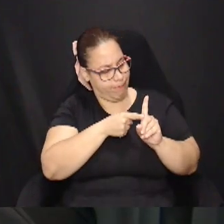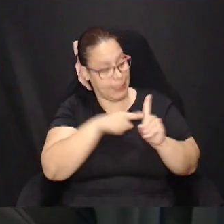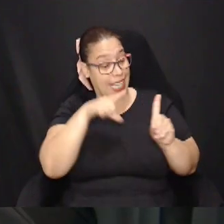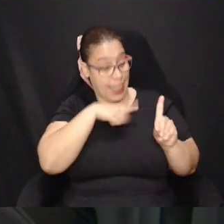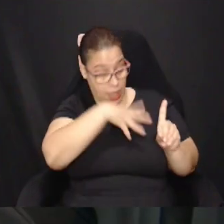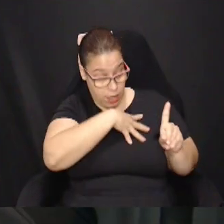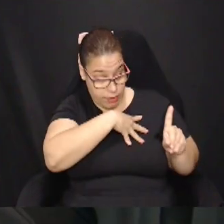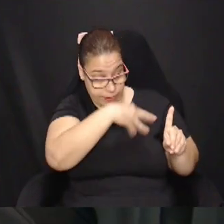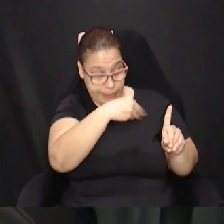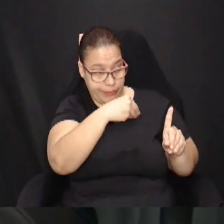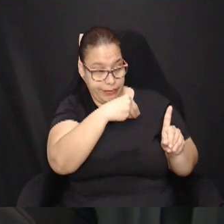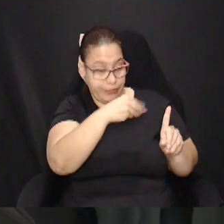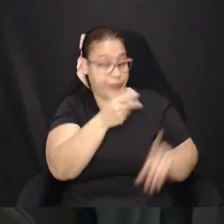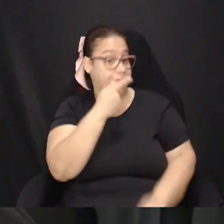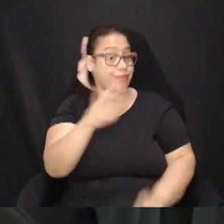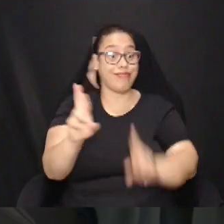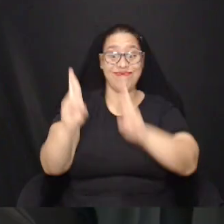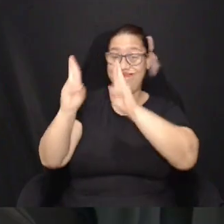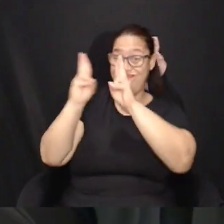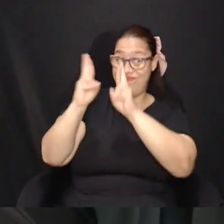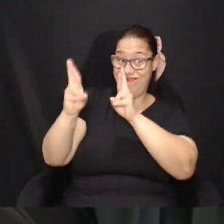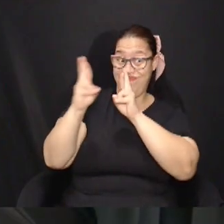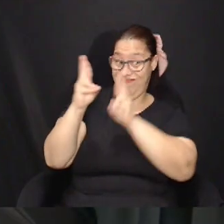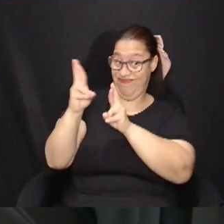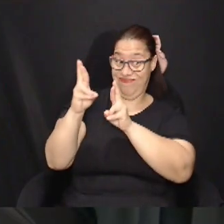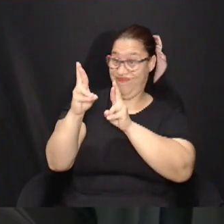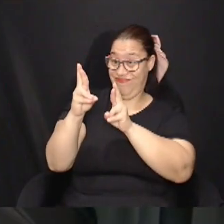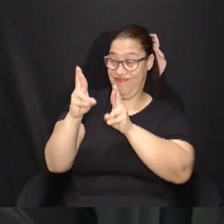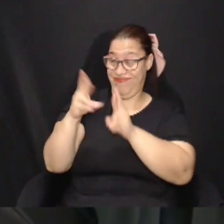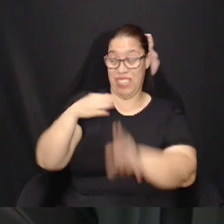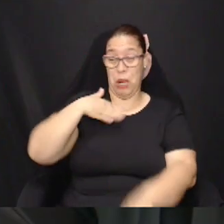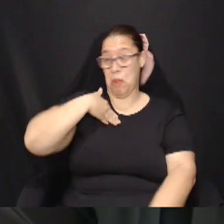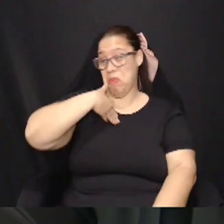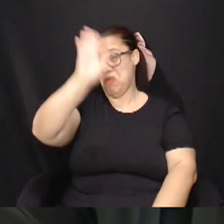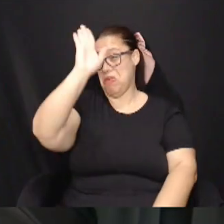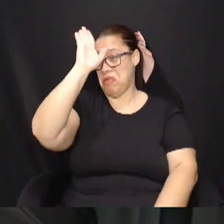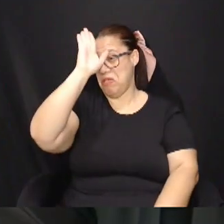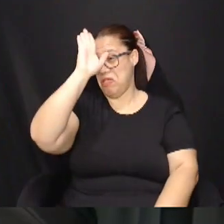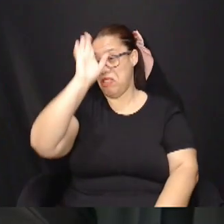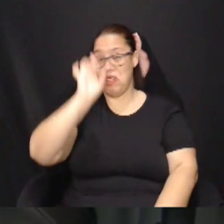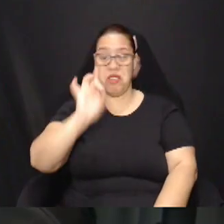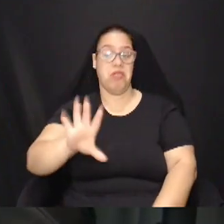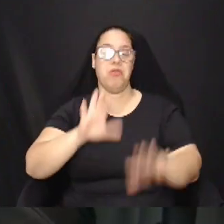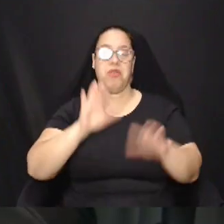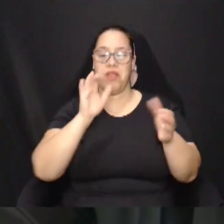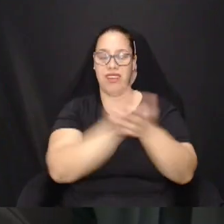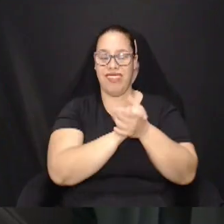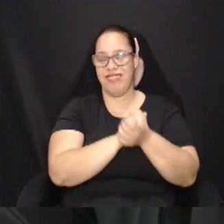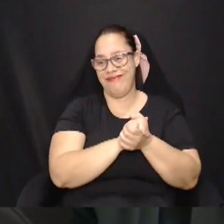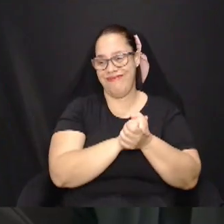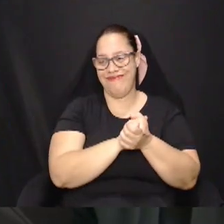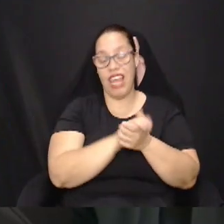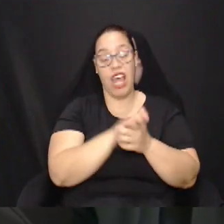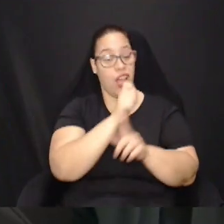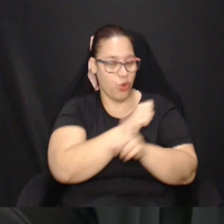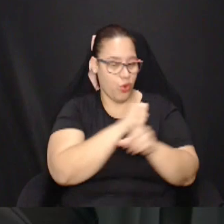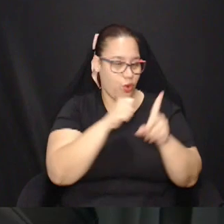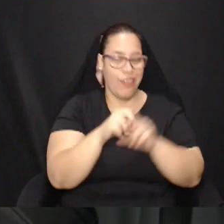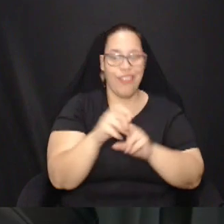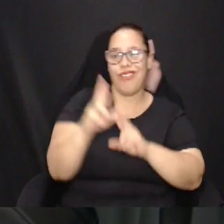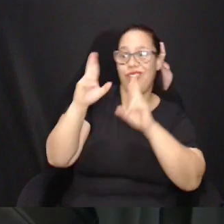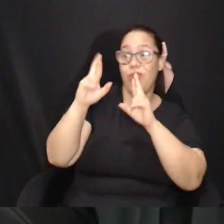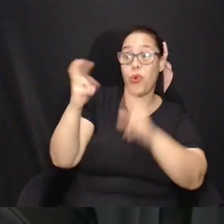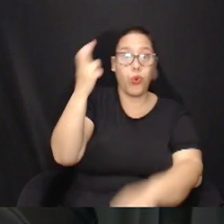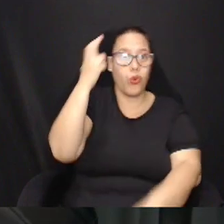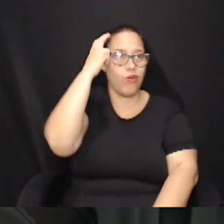sobre expectativas que são muito além só daquele casal. A gente está dizendo sobre expectativas sociais, sobre expectativas culturais e sobre